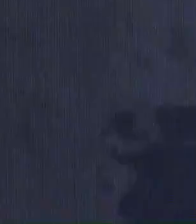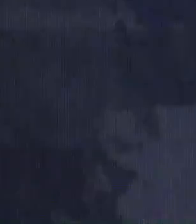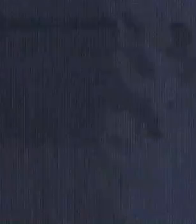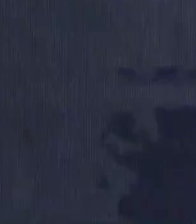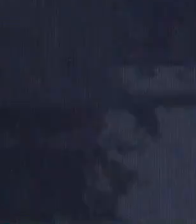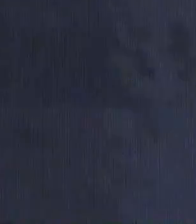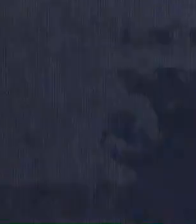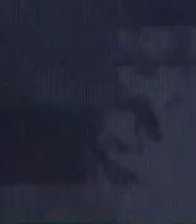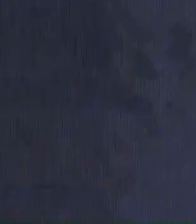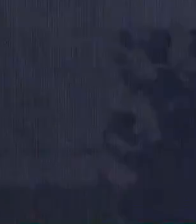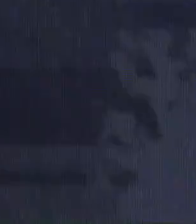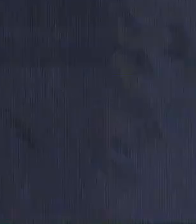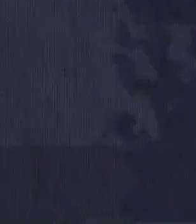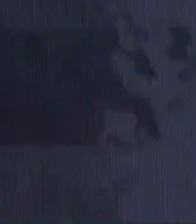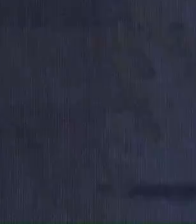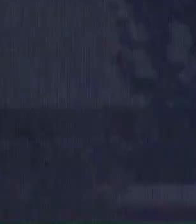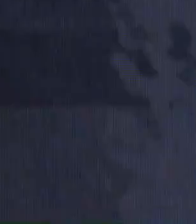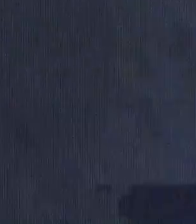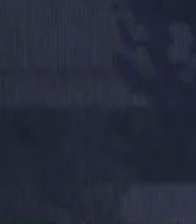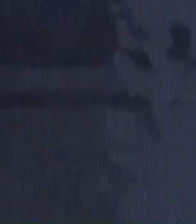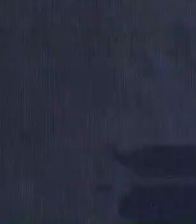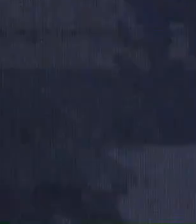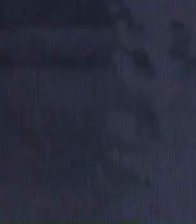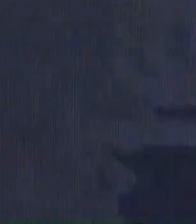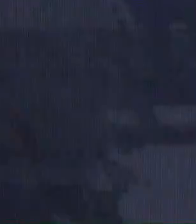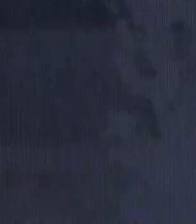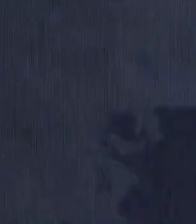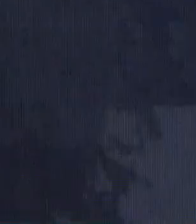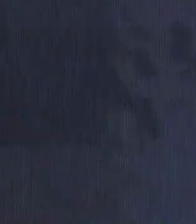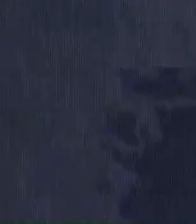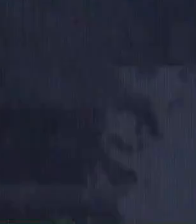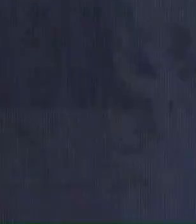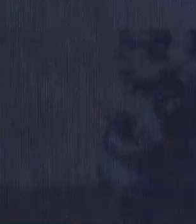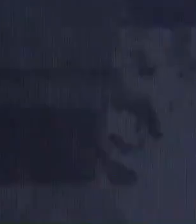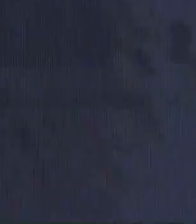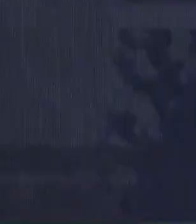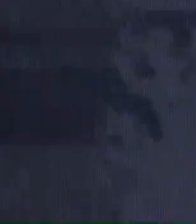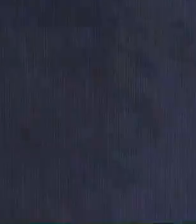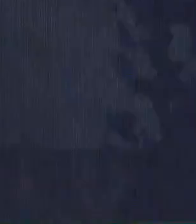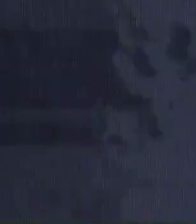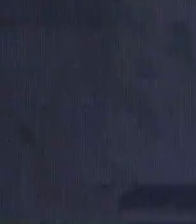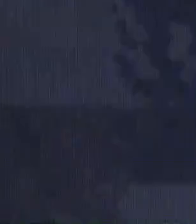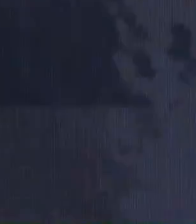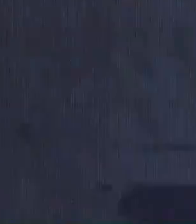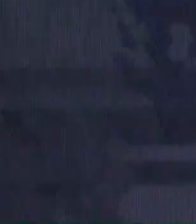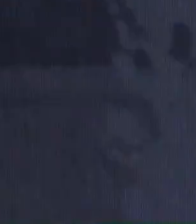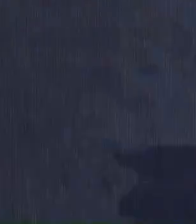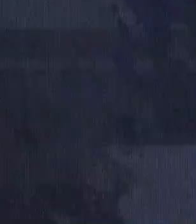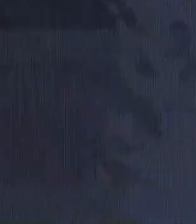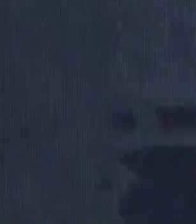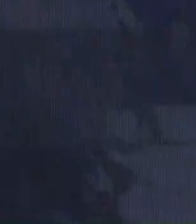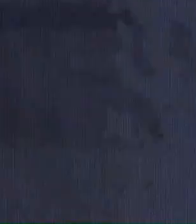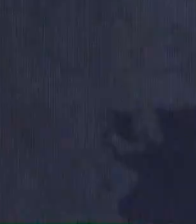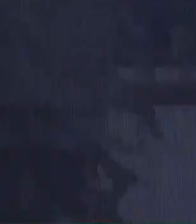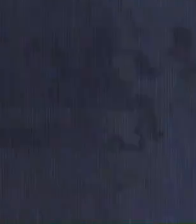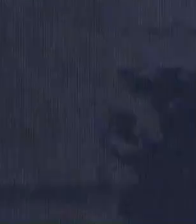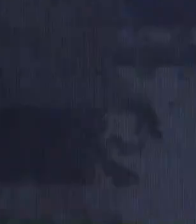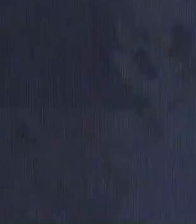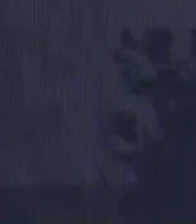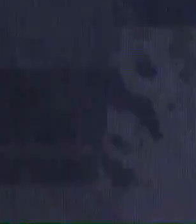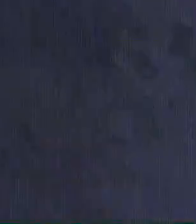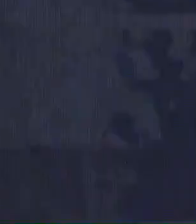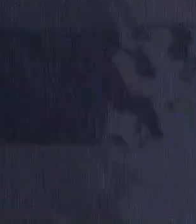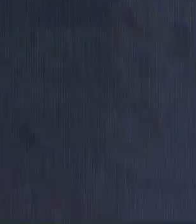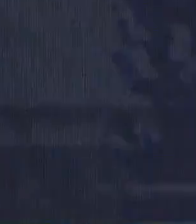gente, para que você seja maduro e completo, não tendo falta de nada. Tem um